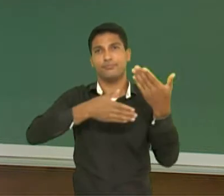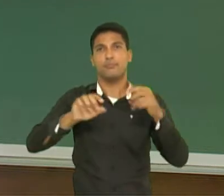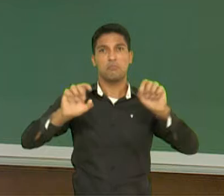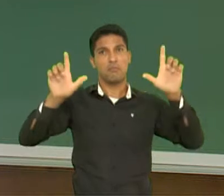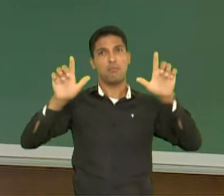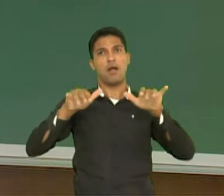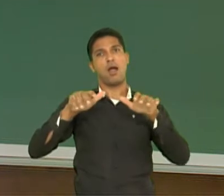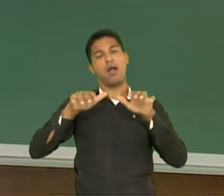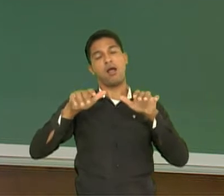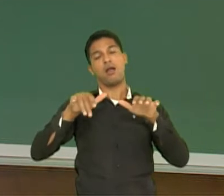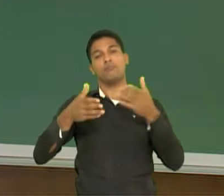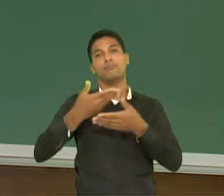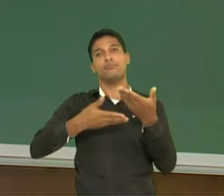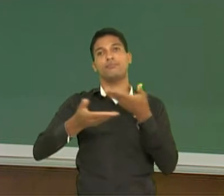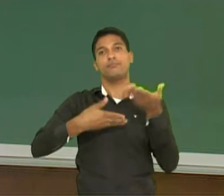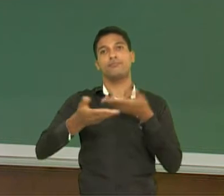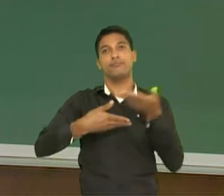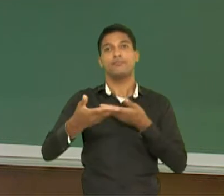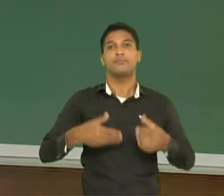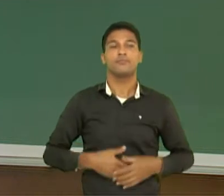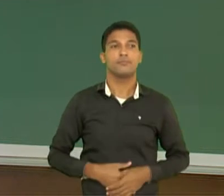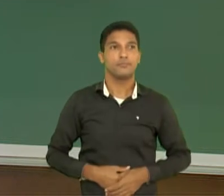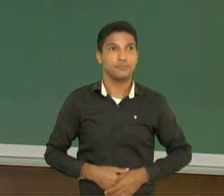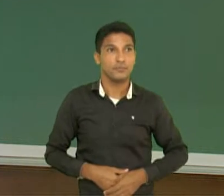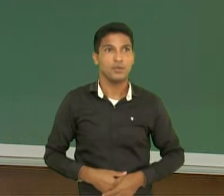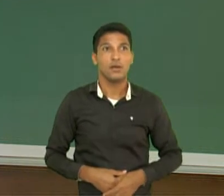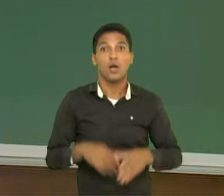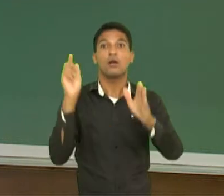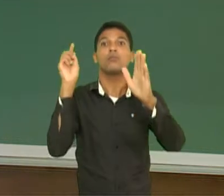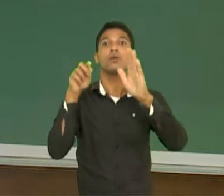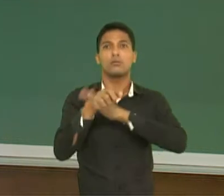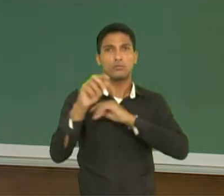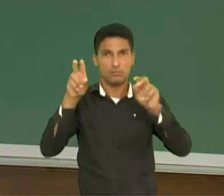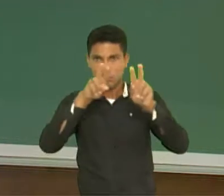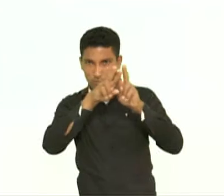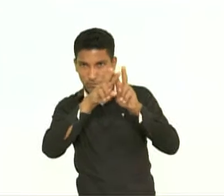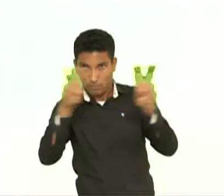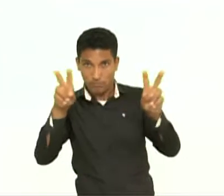quiz. Uma das principais características da globalização é...